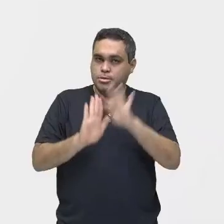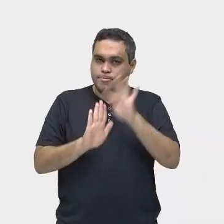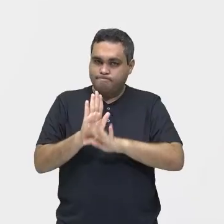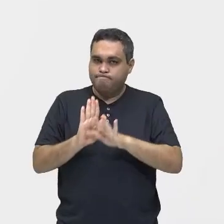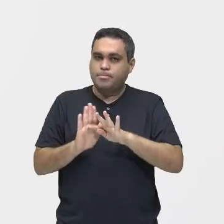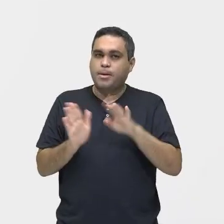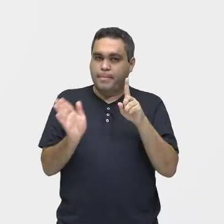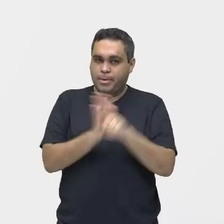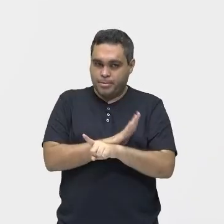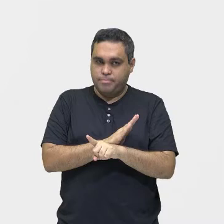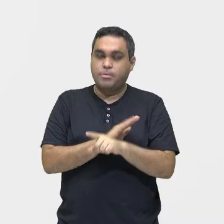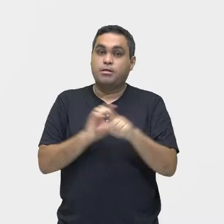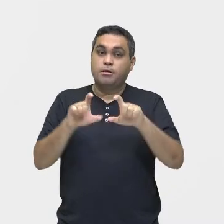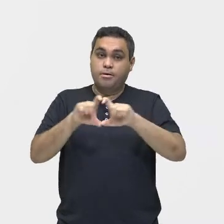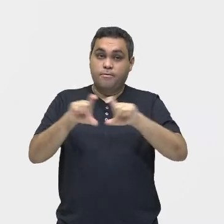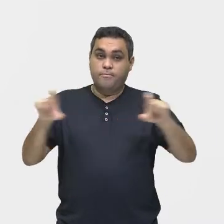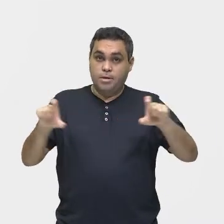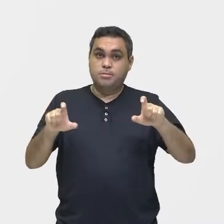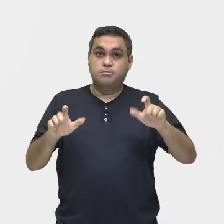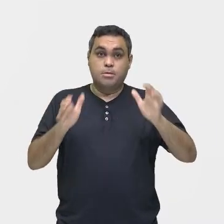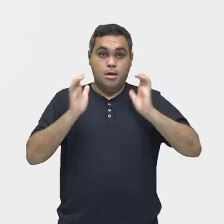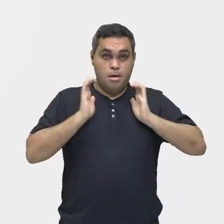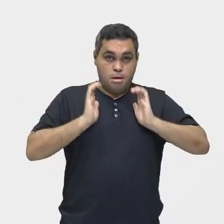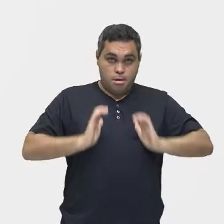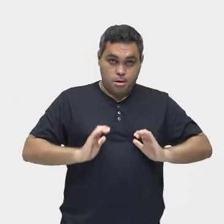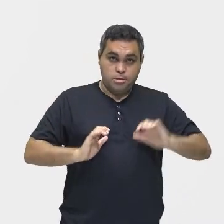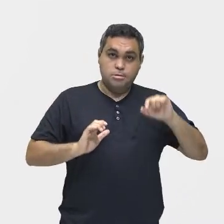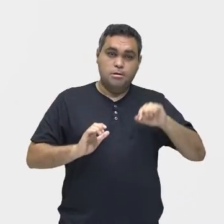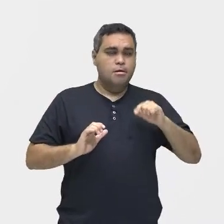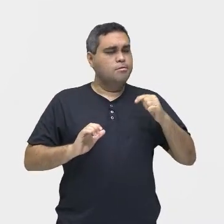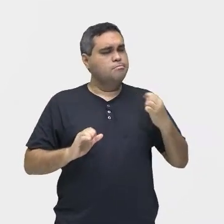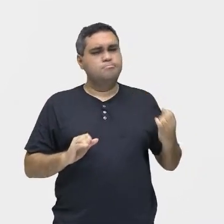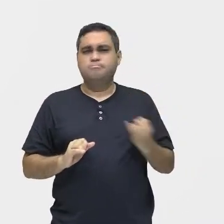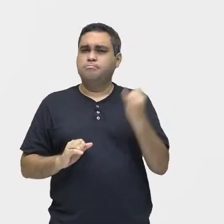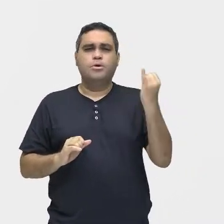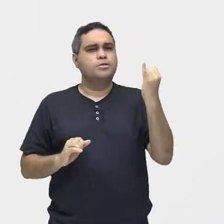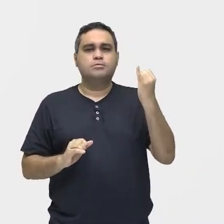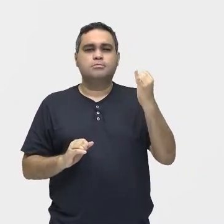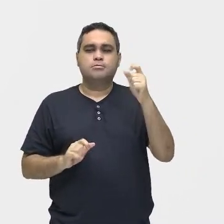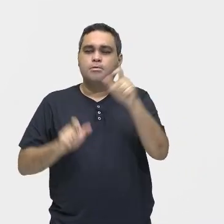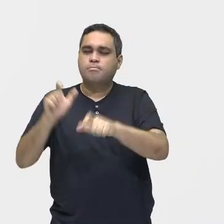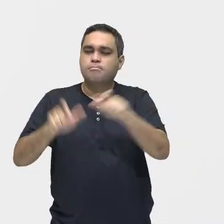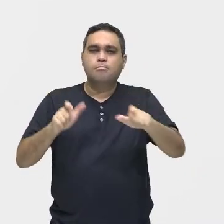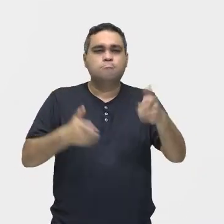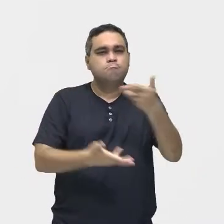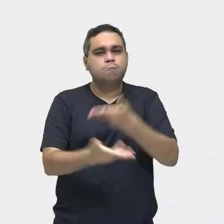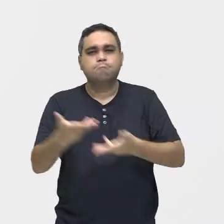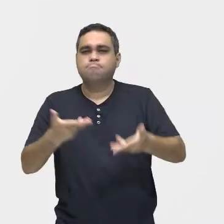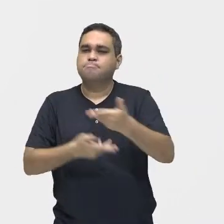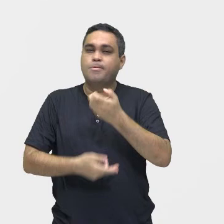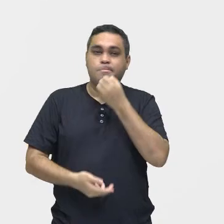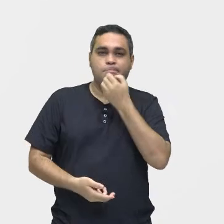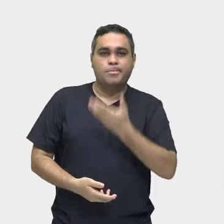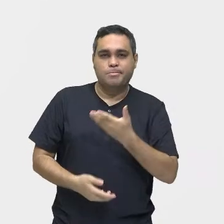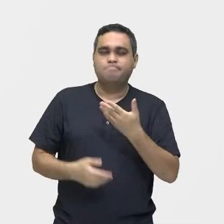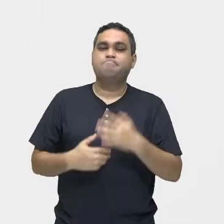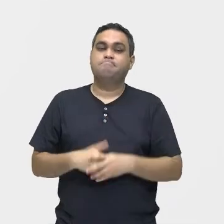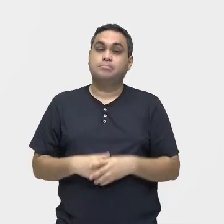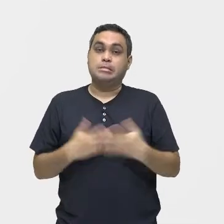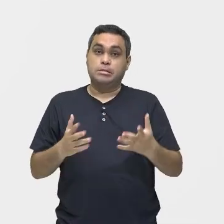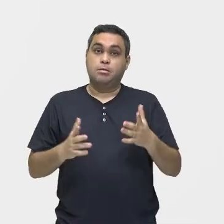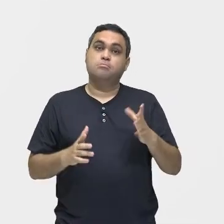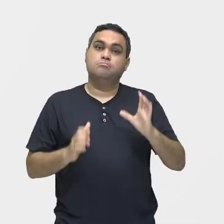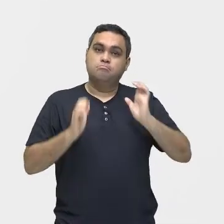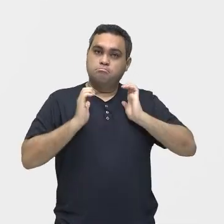aí a frase: a ética é uma ferramenta importante para o bom convívio entre as pessoas. Então a palavra ética,